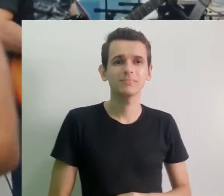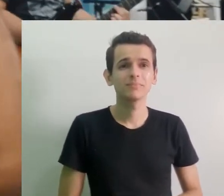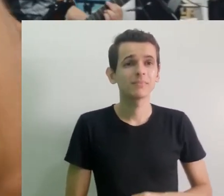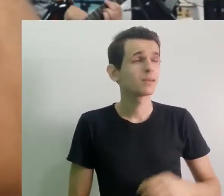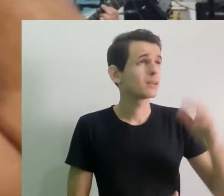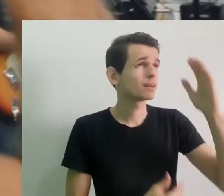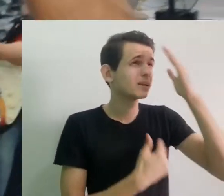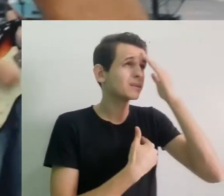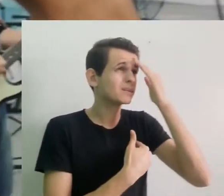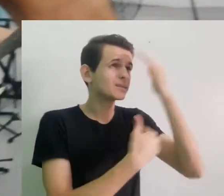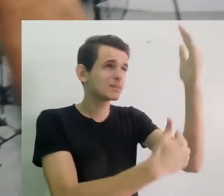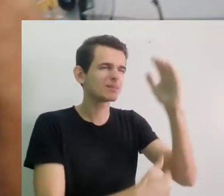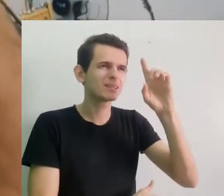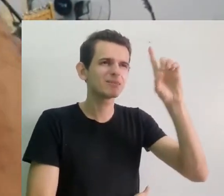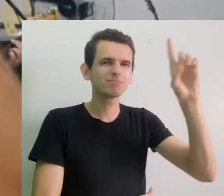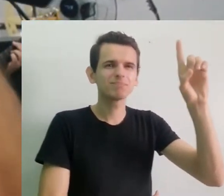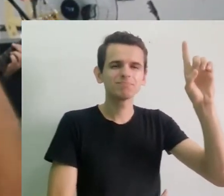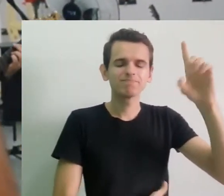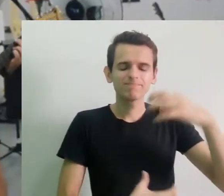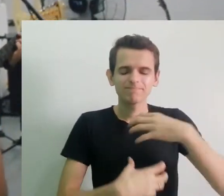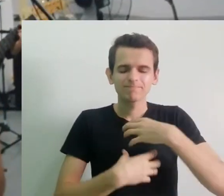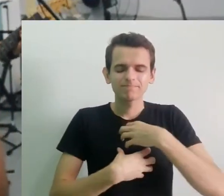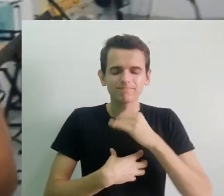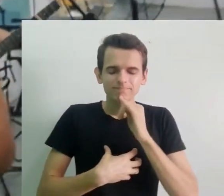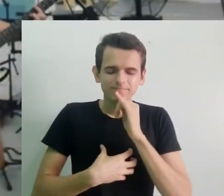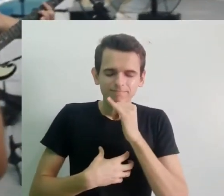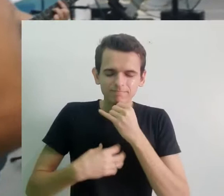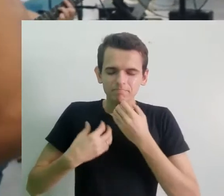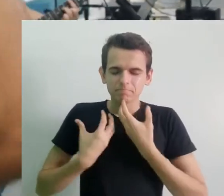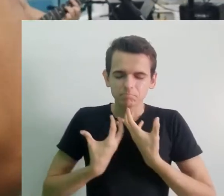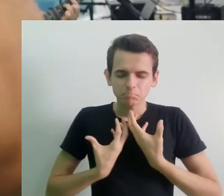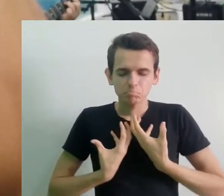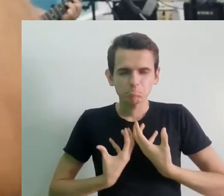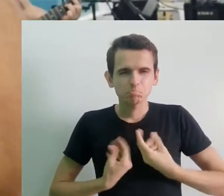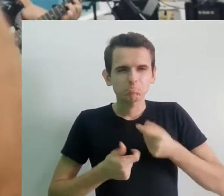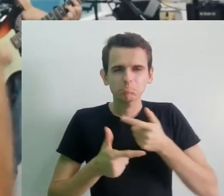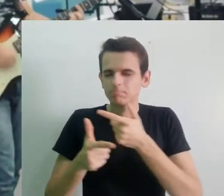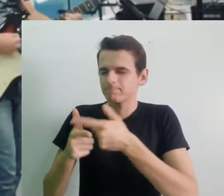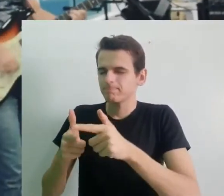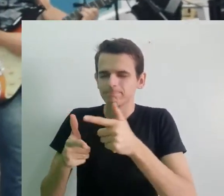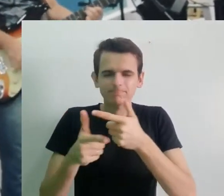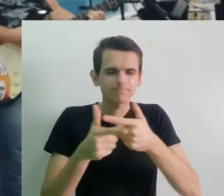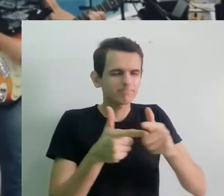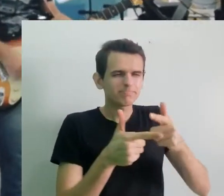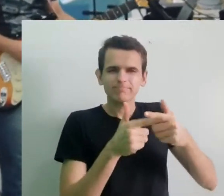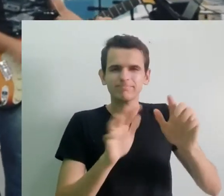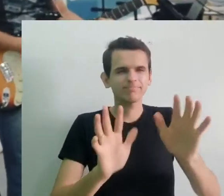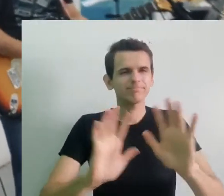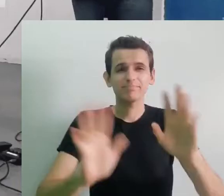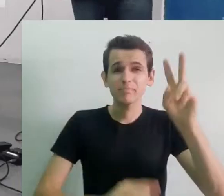Deus. Eu te agradeço, Deus, que deserto não me deixou morrer e